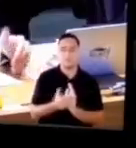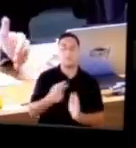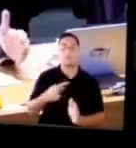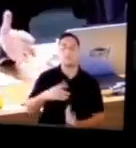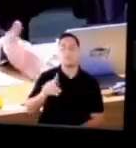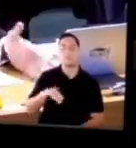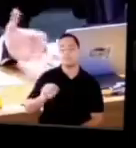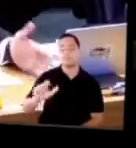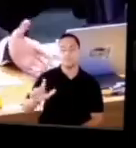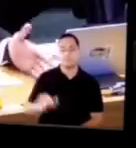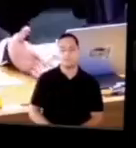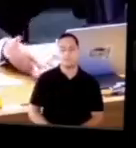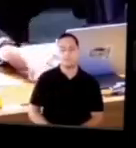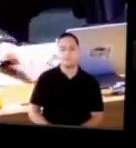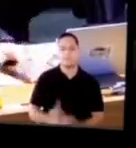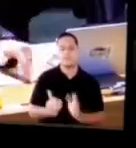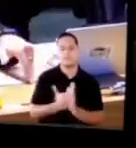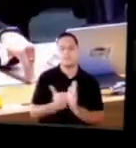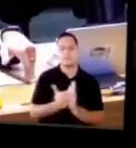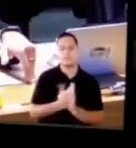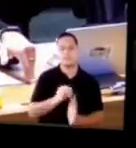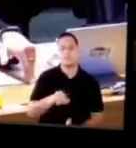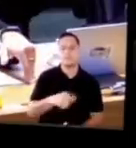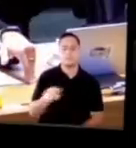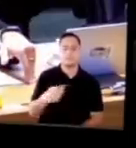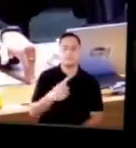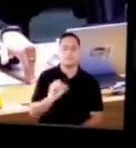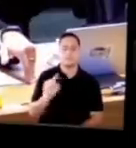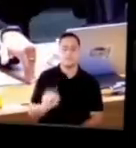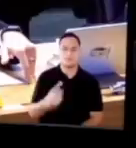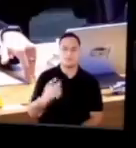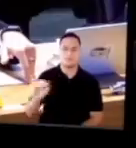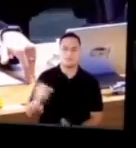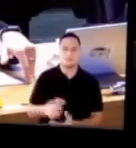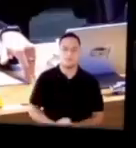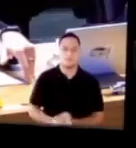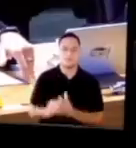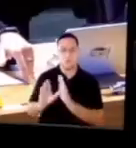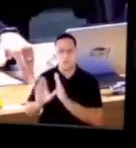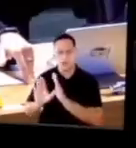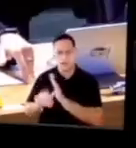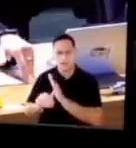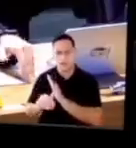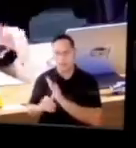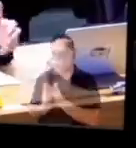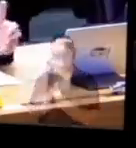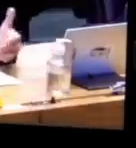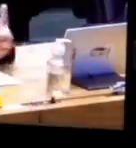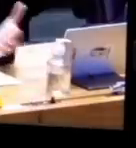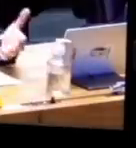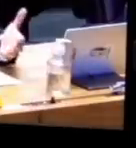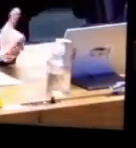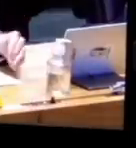o livro de João Capítulo 10 Versículo 10 diz que o ladrão veio para matar roubar e destruir a destruição